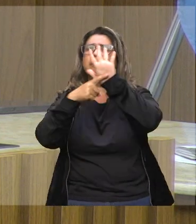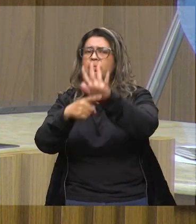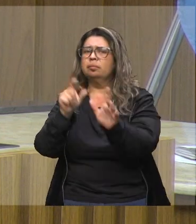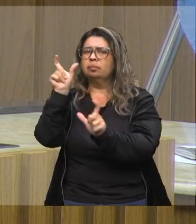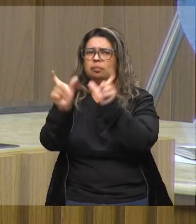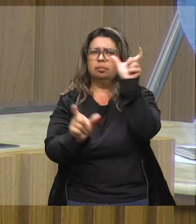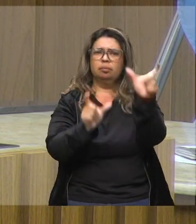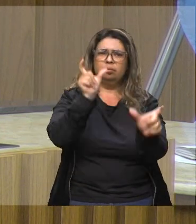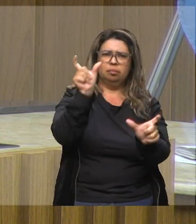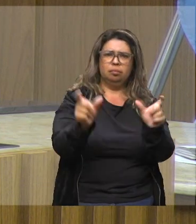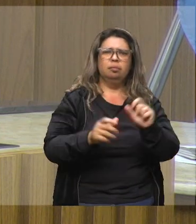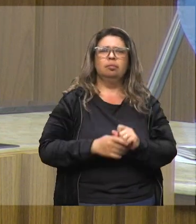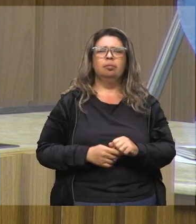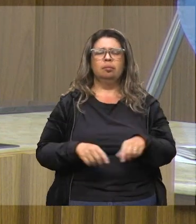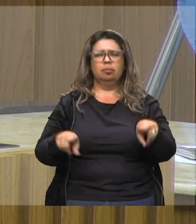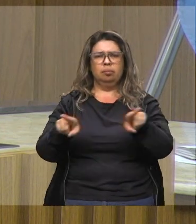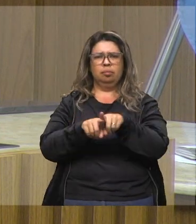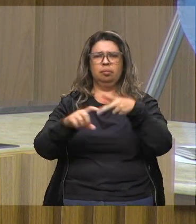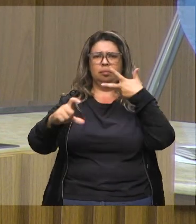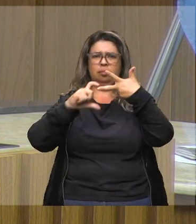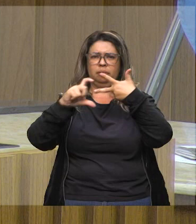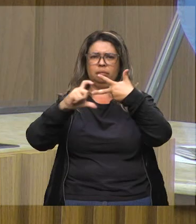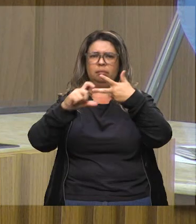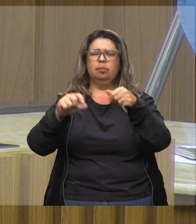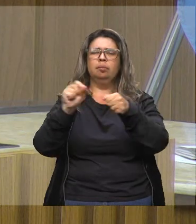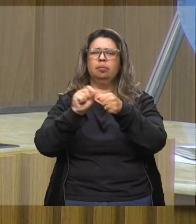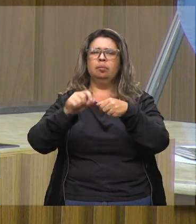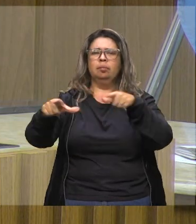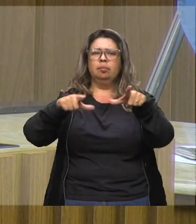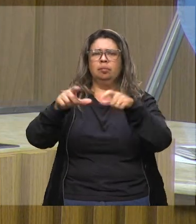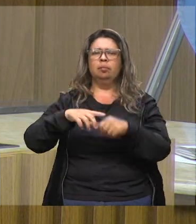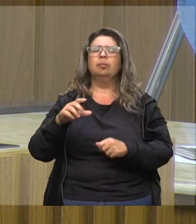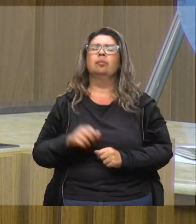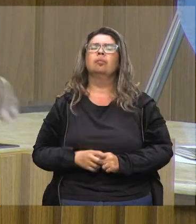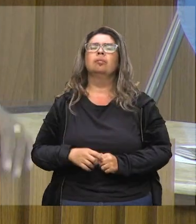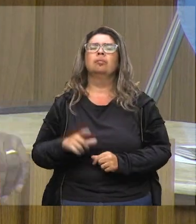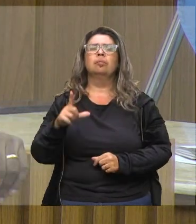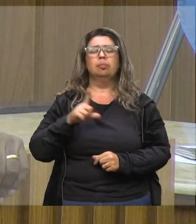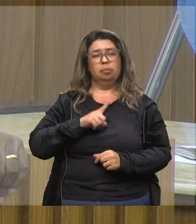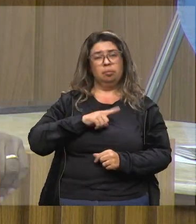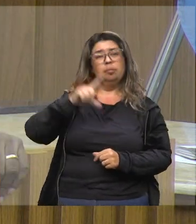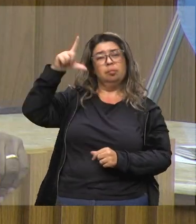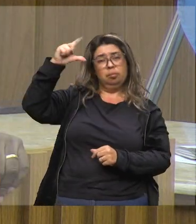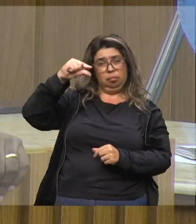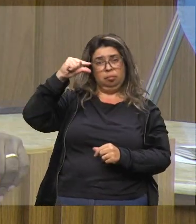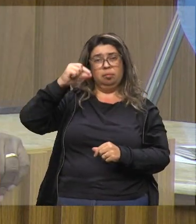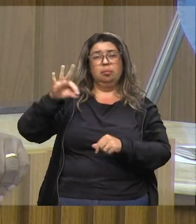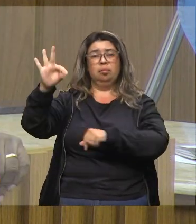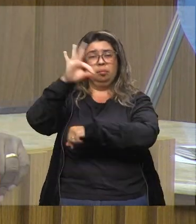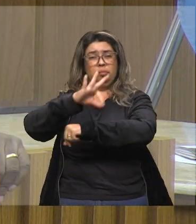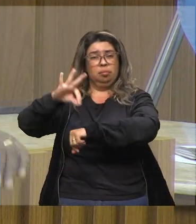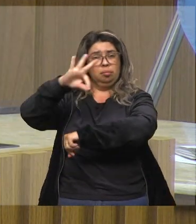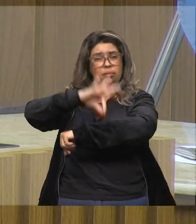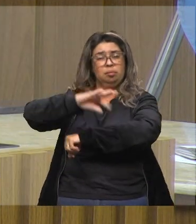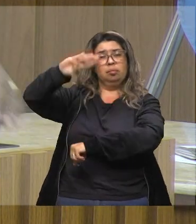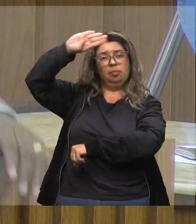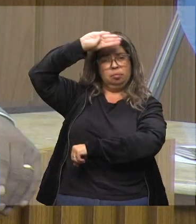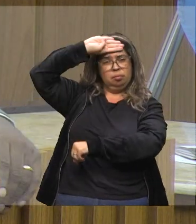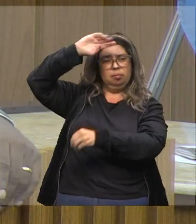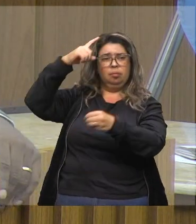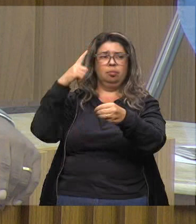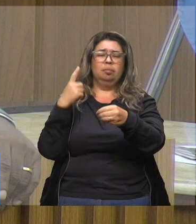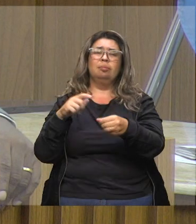também o executivo aí fazendo seu trabalho para que possamos diminuir os casos de dengue em nossa cidade, nesse